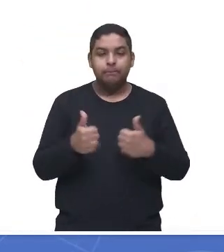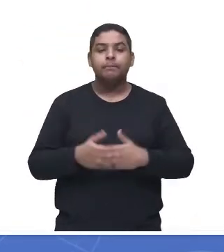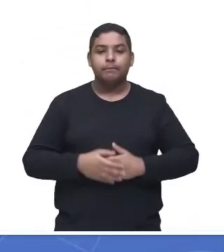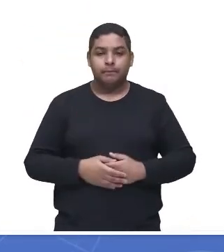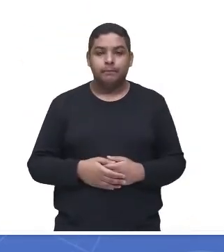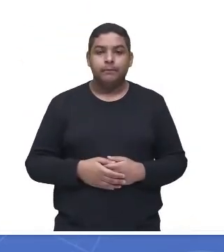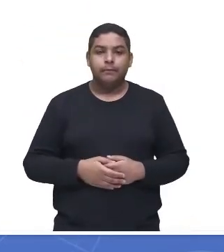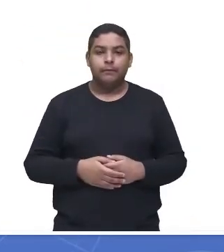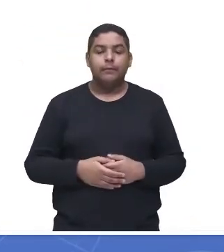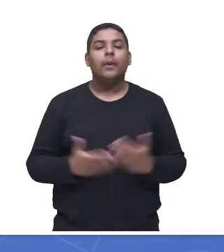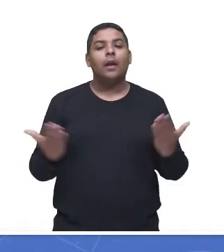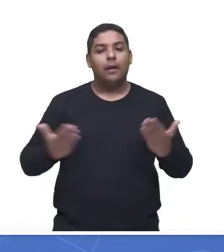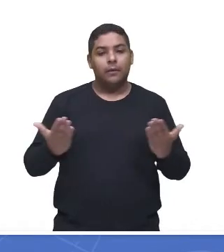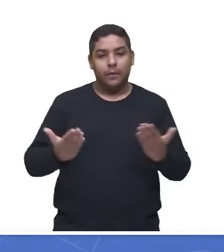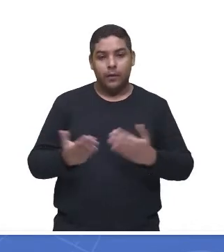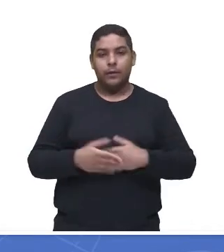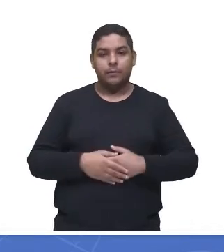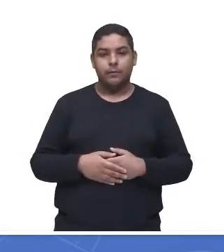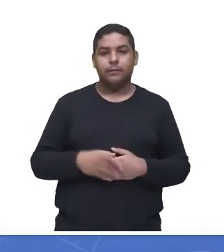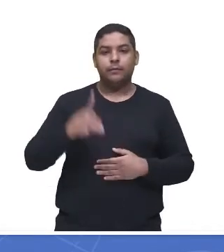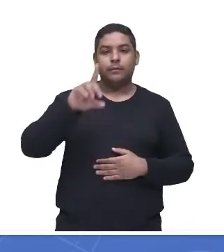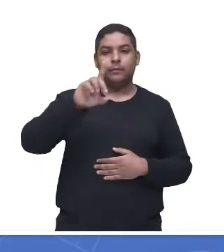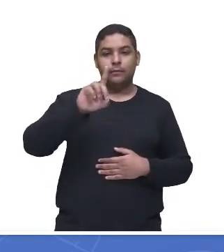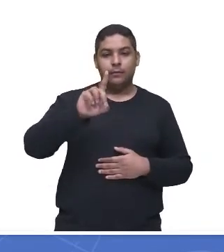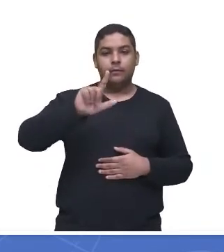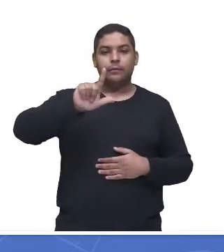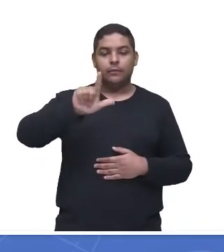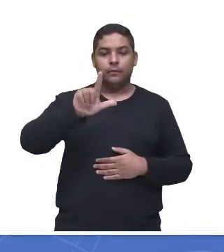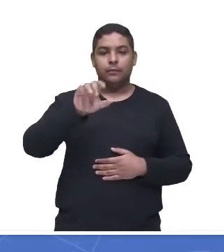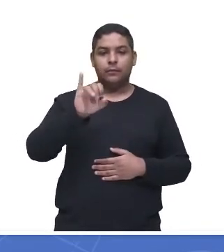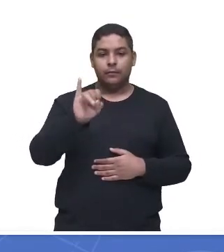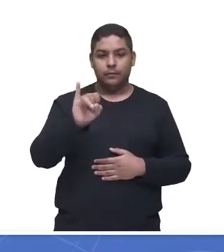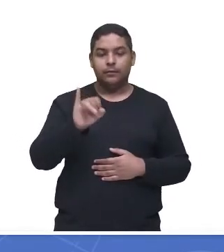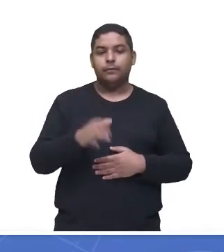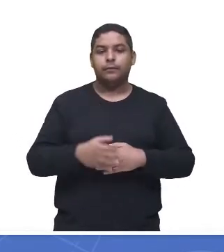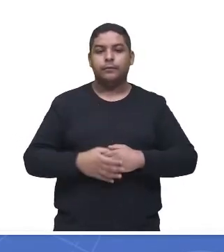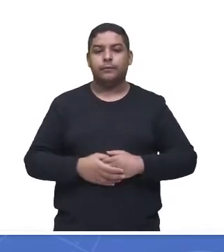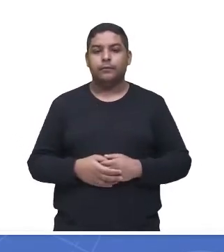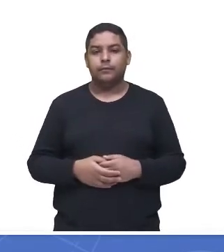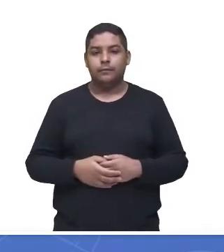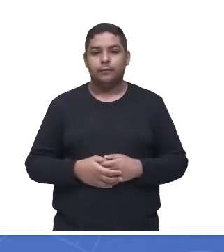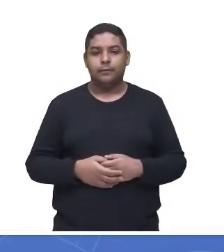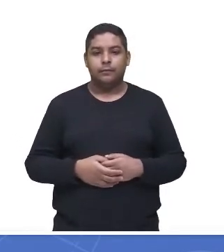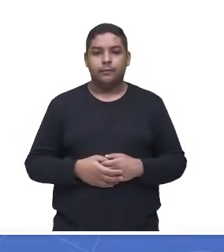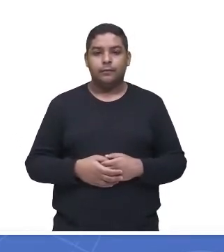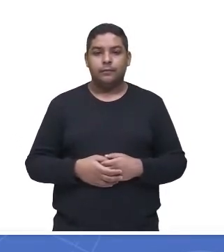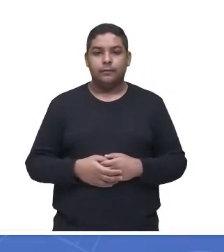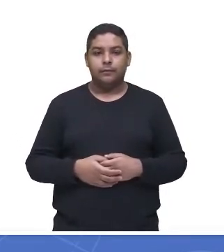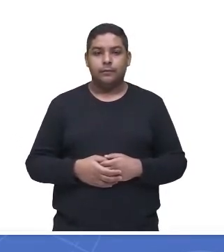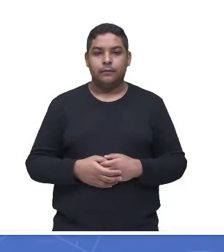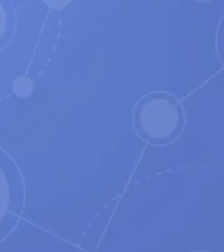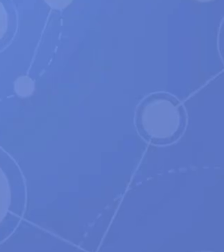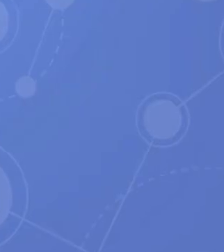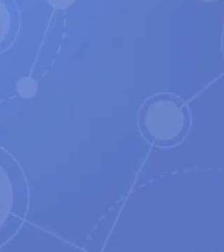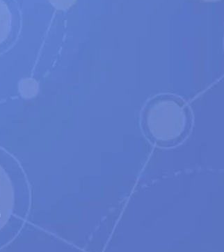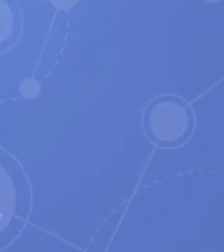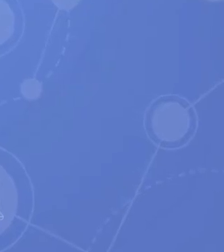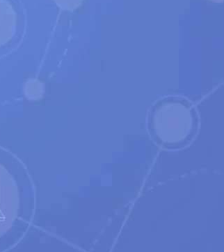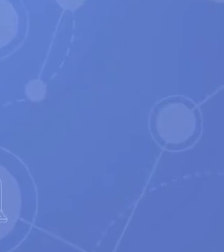Valeu? Então vamos agora ver quais são as questões aí para vocês responderem.